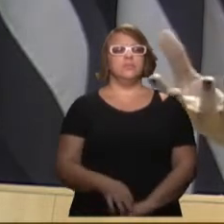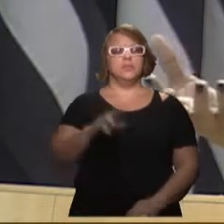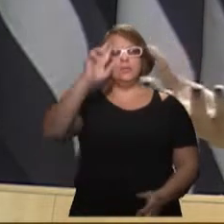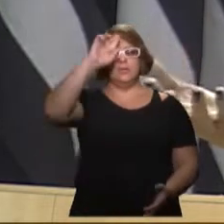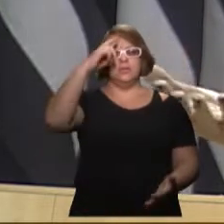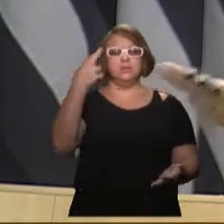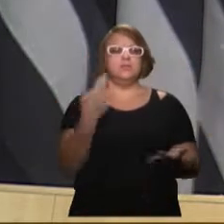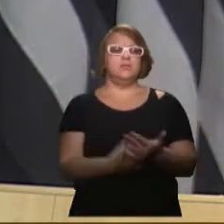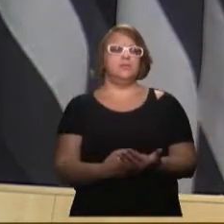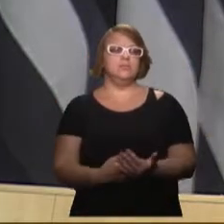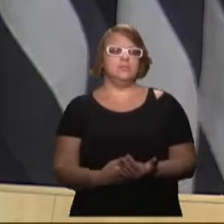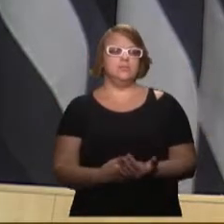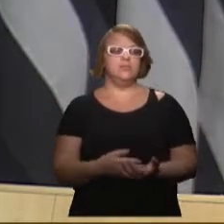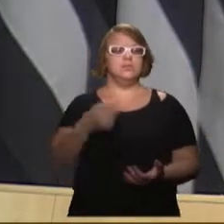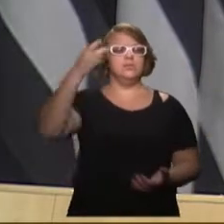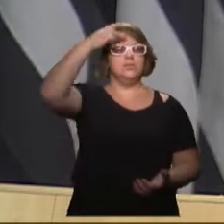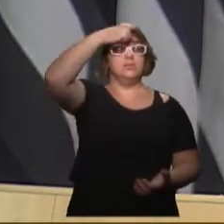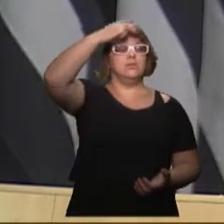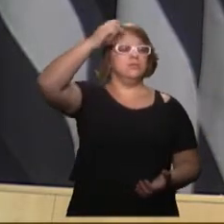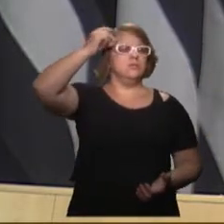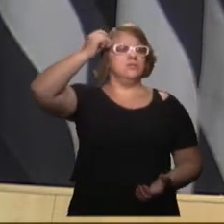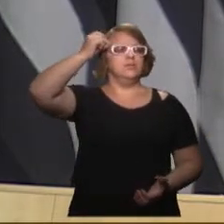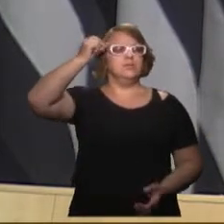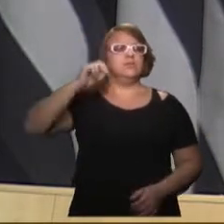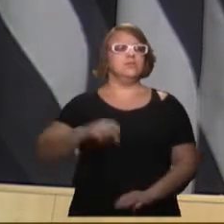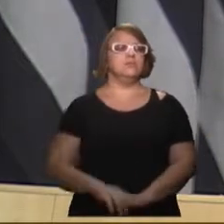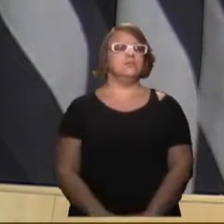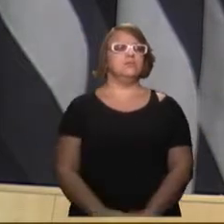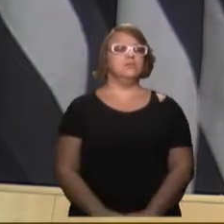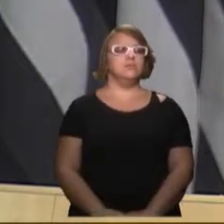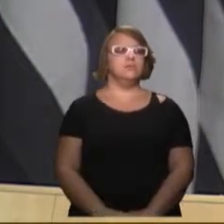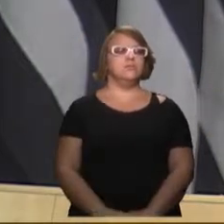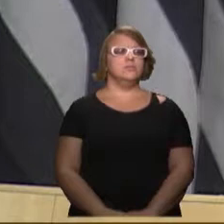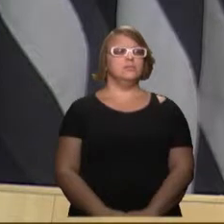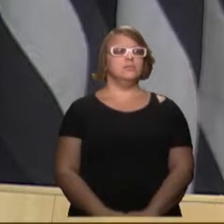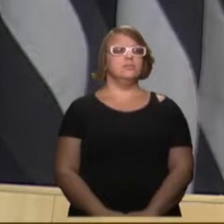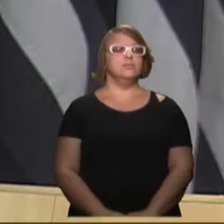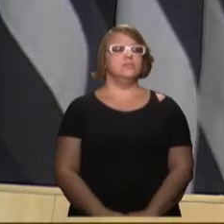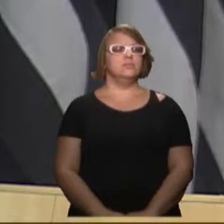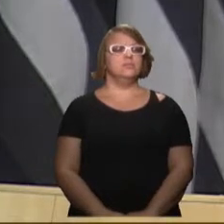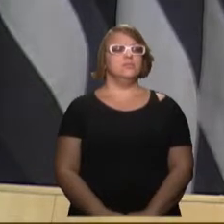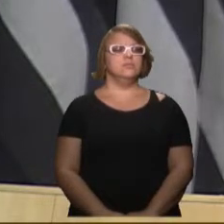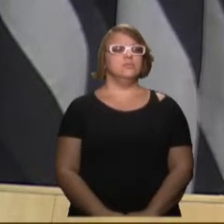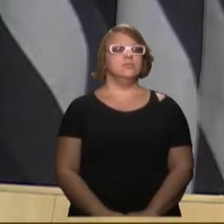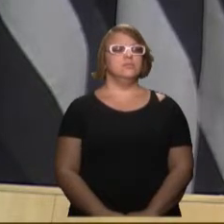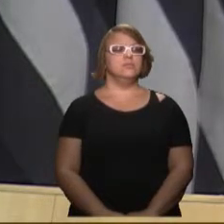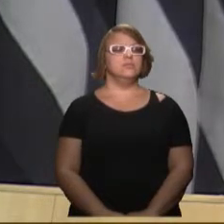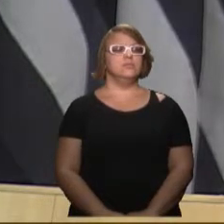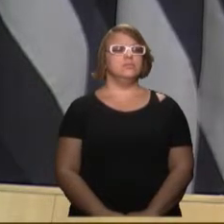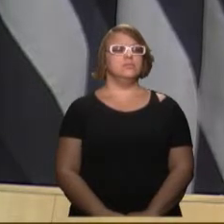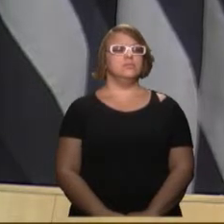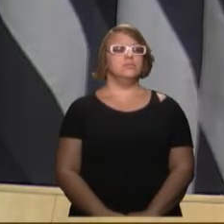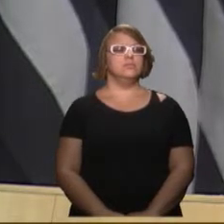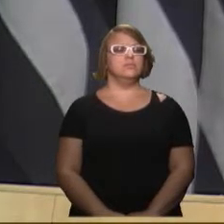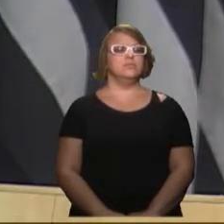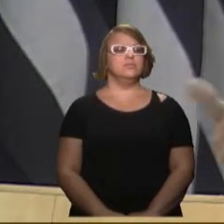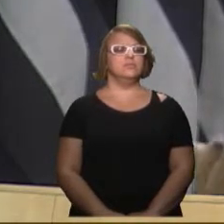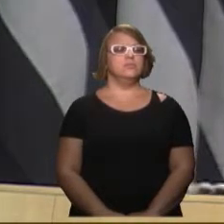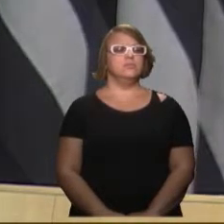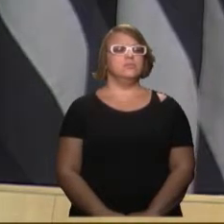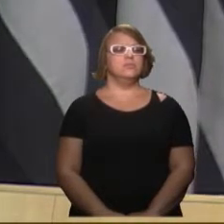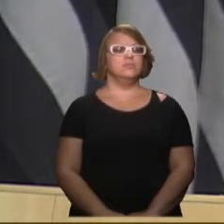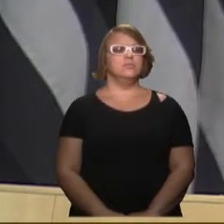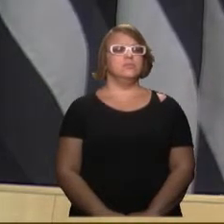pelo prefeito, porque, no meu modo de avaliar, ele incorre em vício de iniciativa, porque acaba